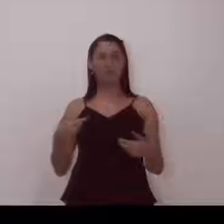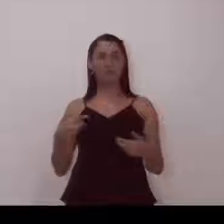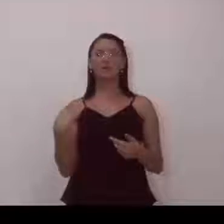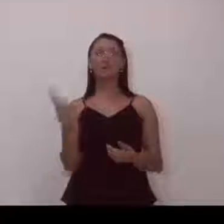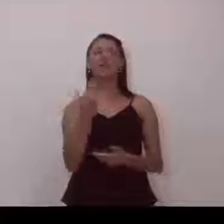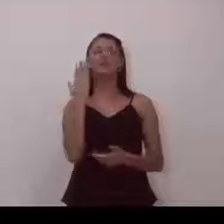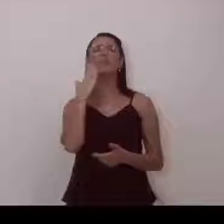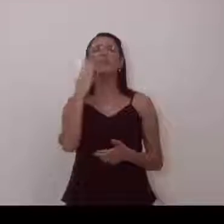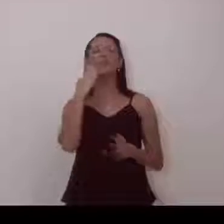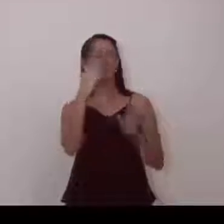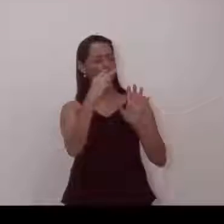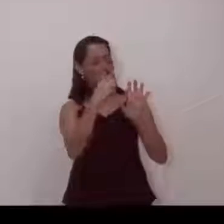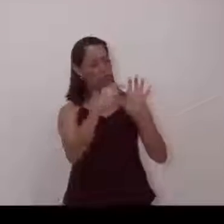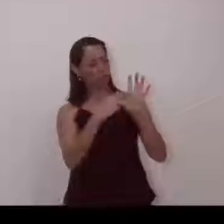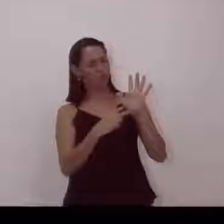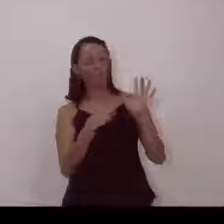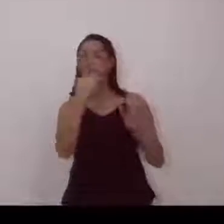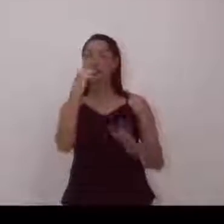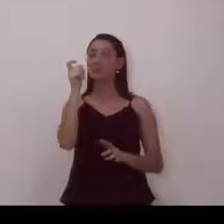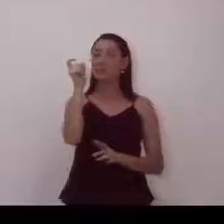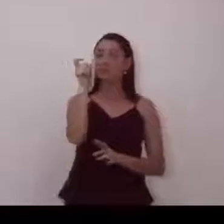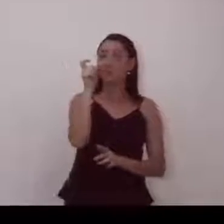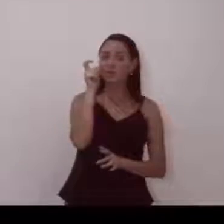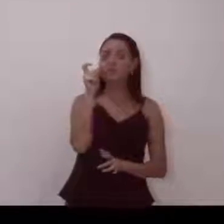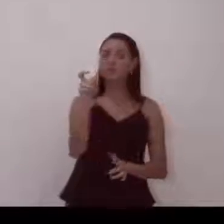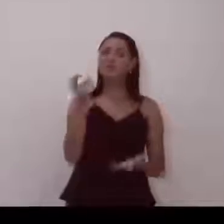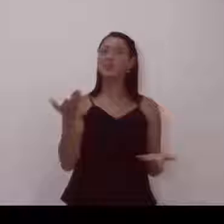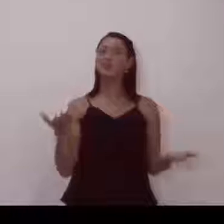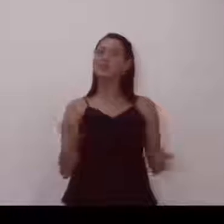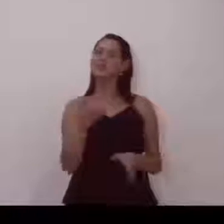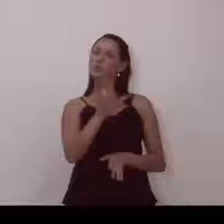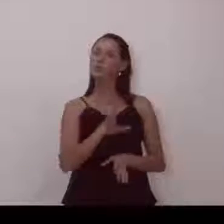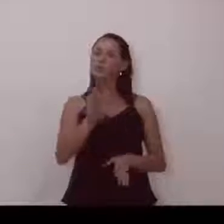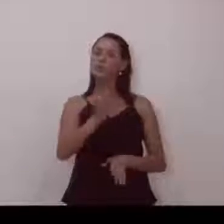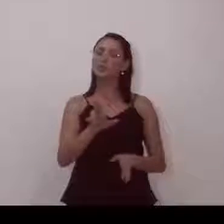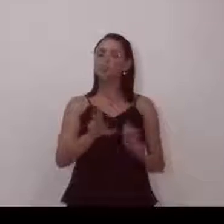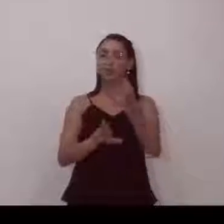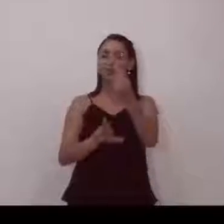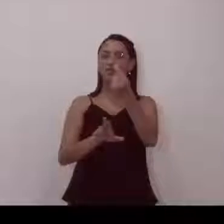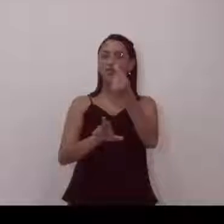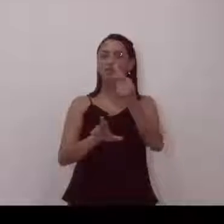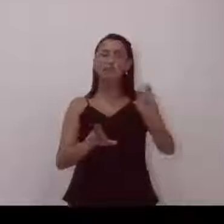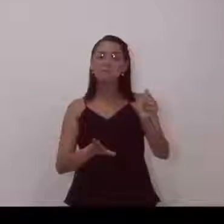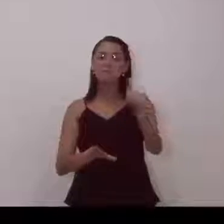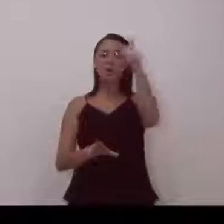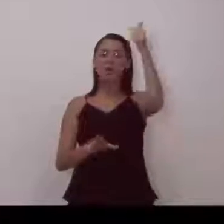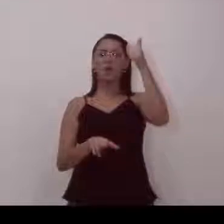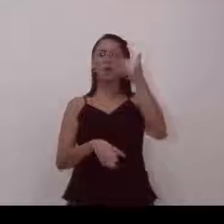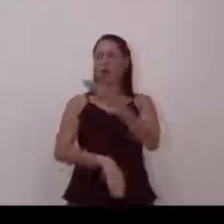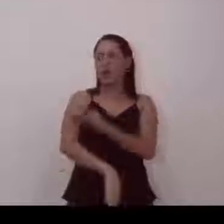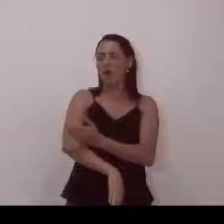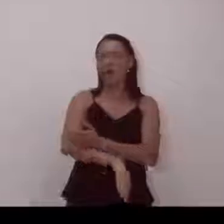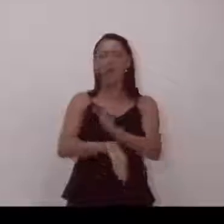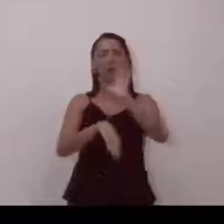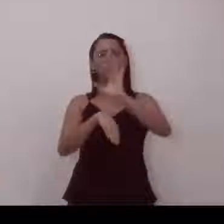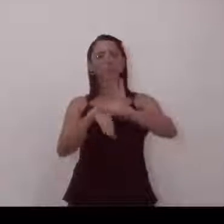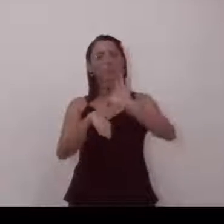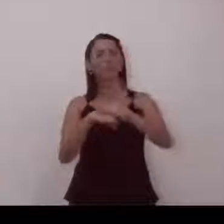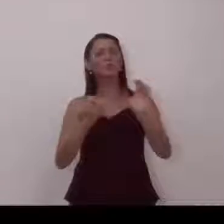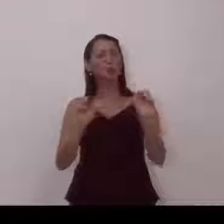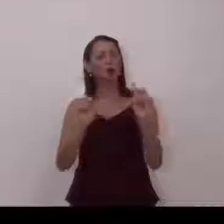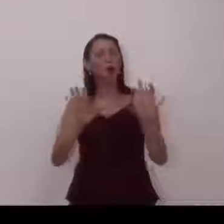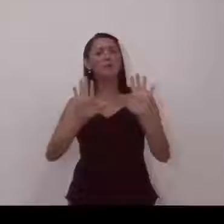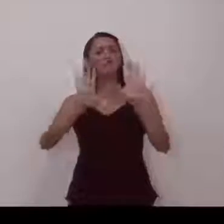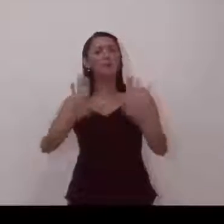analisar o projeto, parece muito interessante, não é? Você poder usar esse dinheiro para melhorar o servidor, dar um treinamento. Só que no projeto em